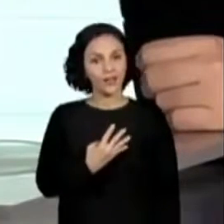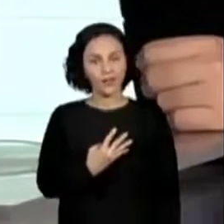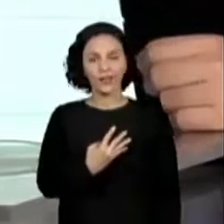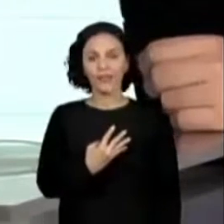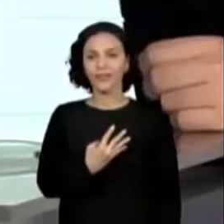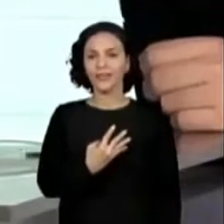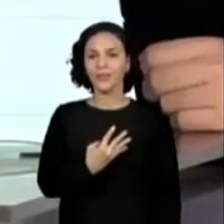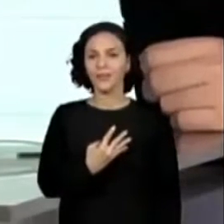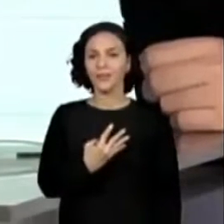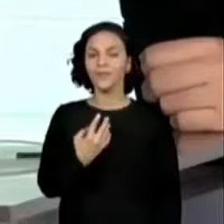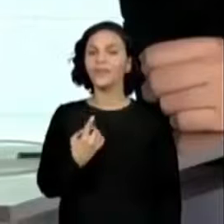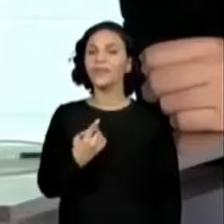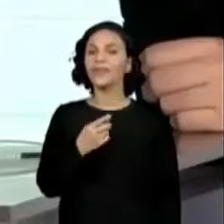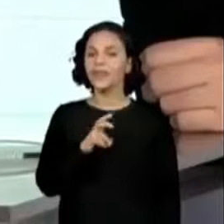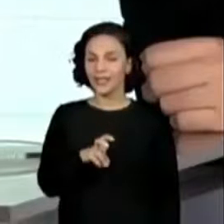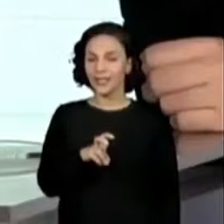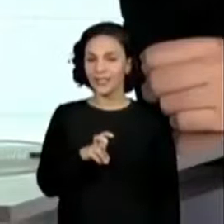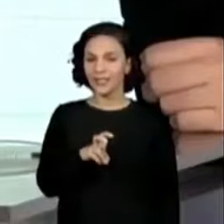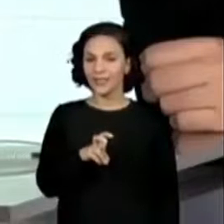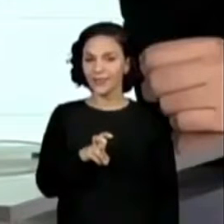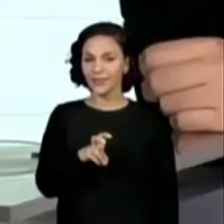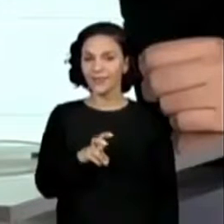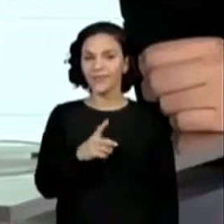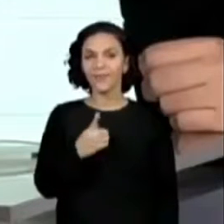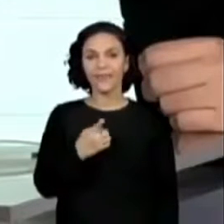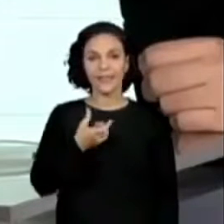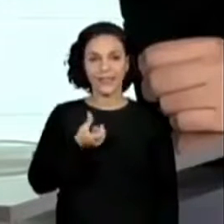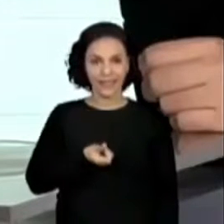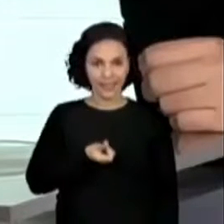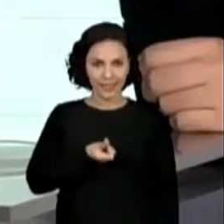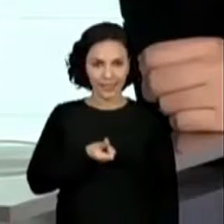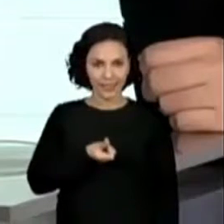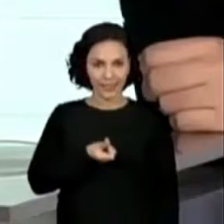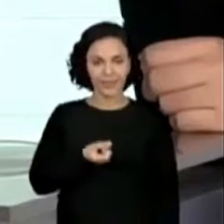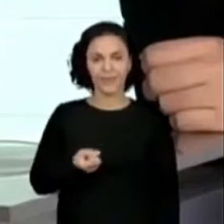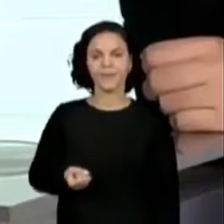14, 15, 16,